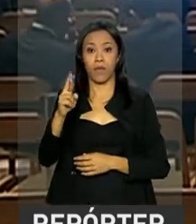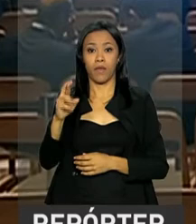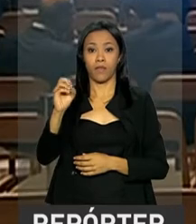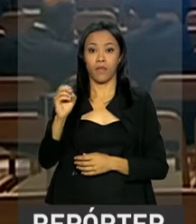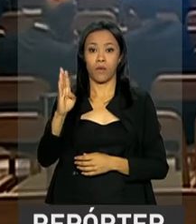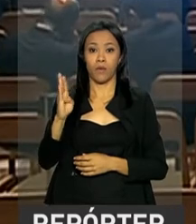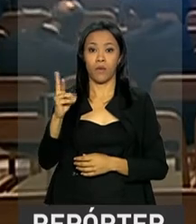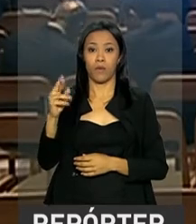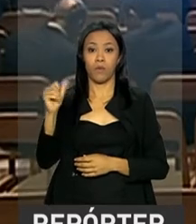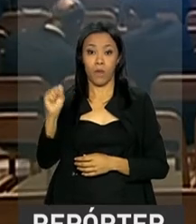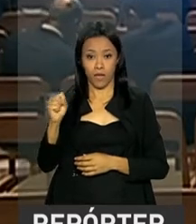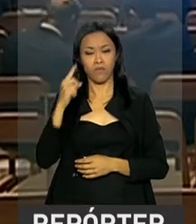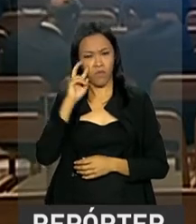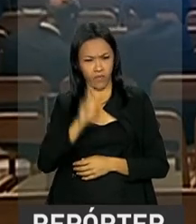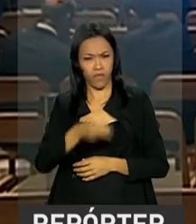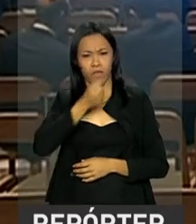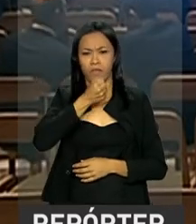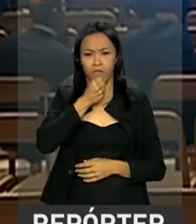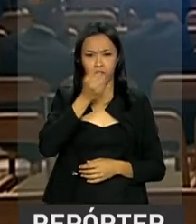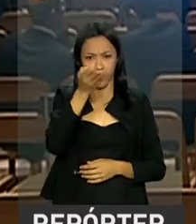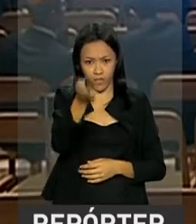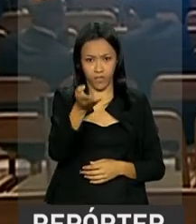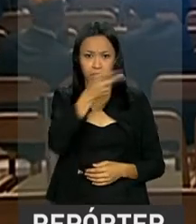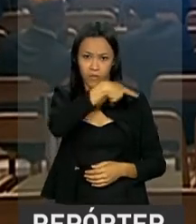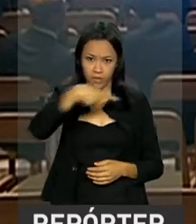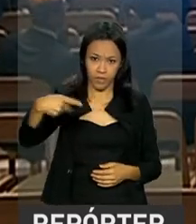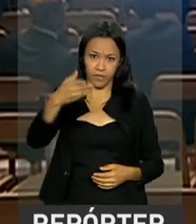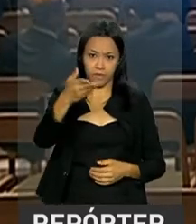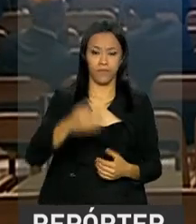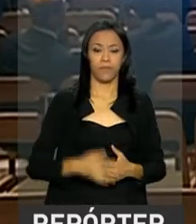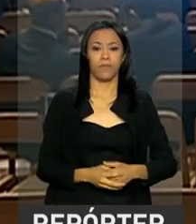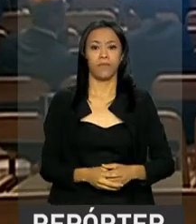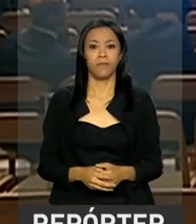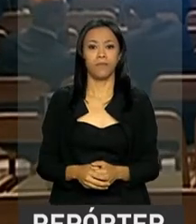trecho da entrevista do presidente da Petrobras, Pedro Parente.